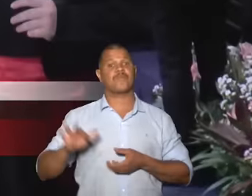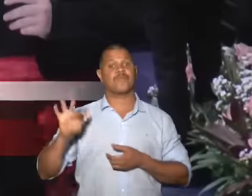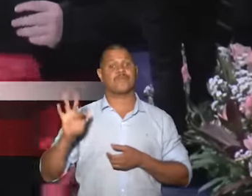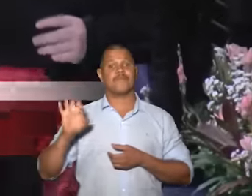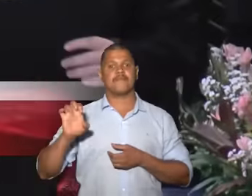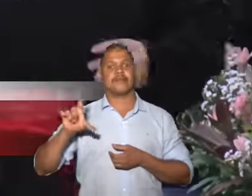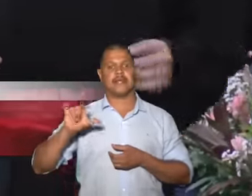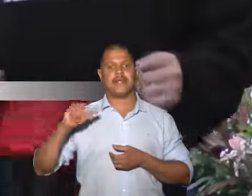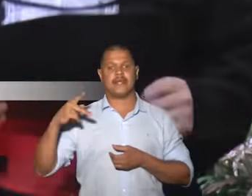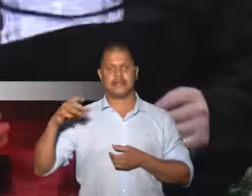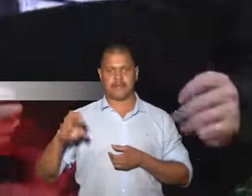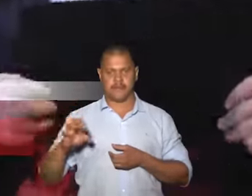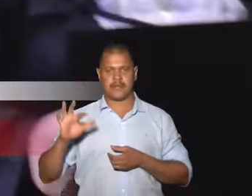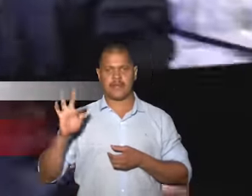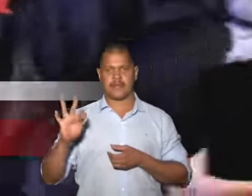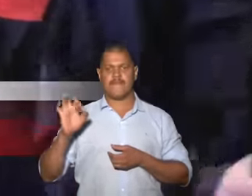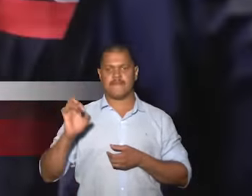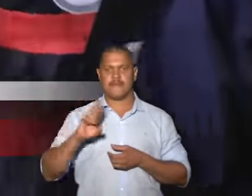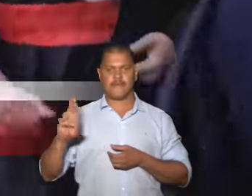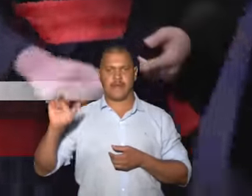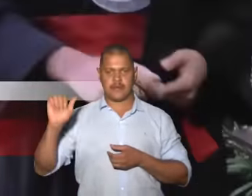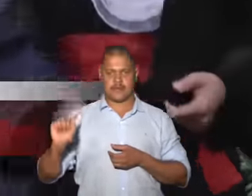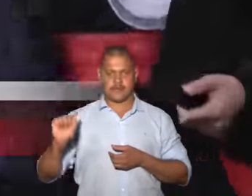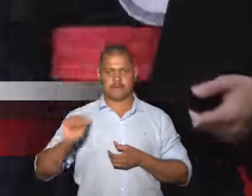Felipe Ferreira Martins.